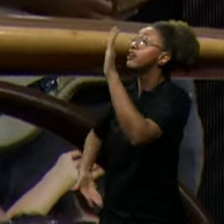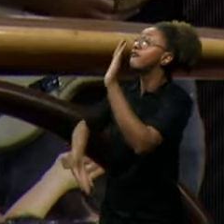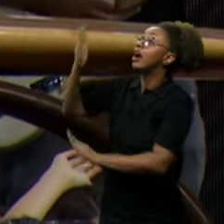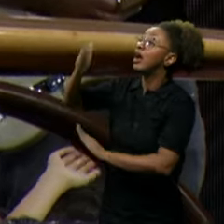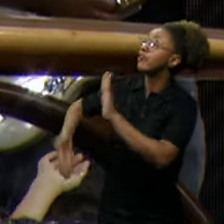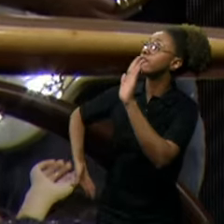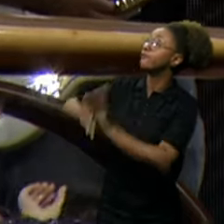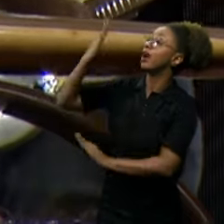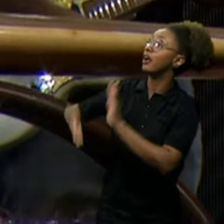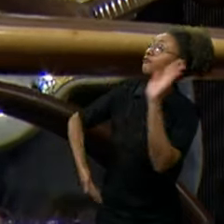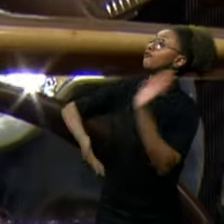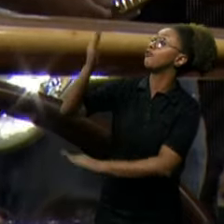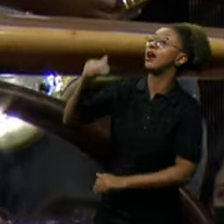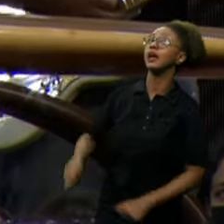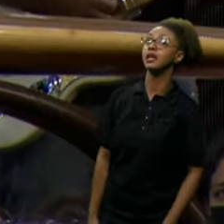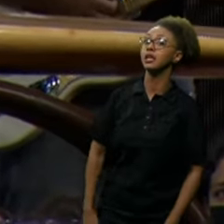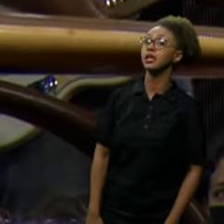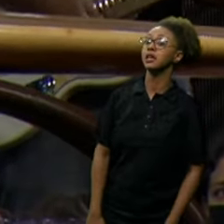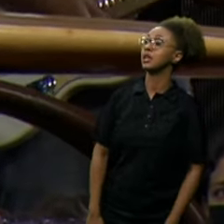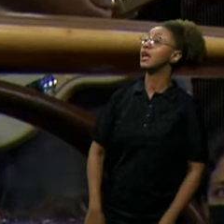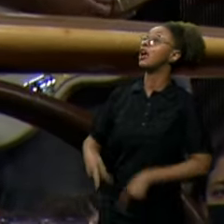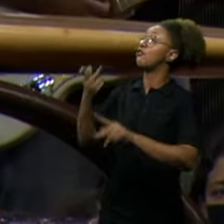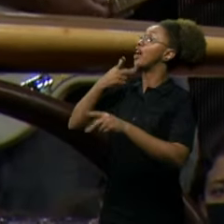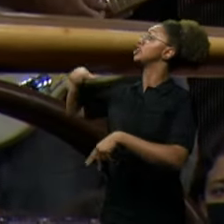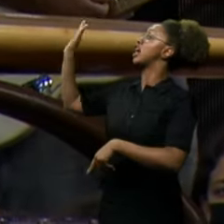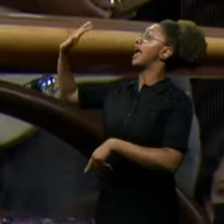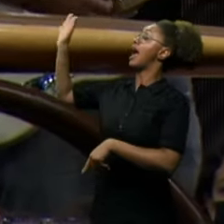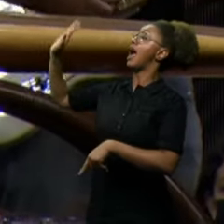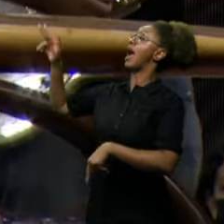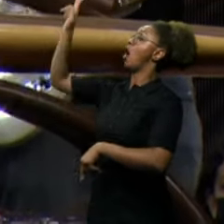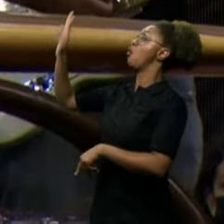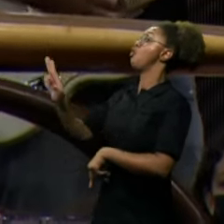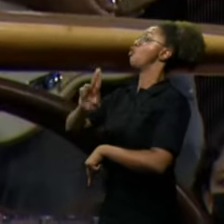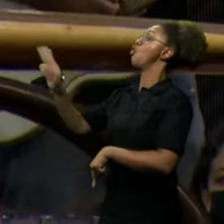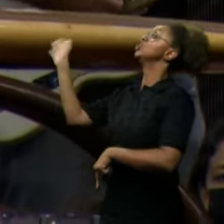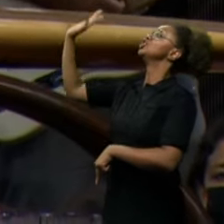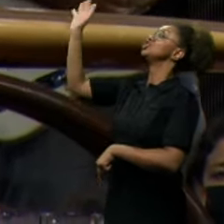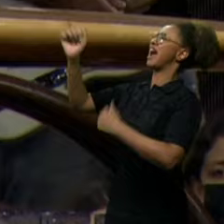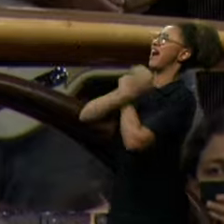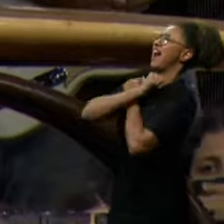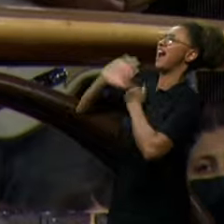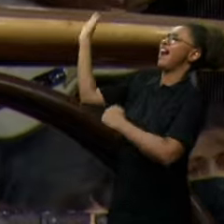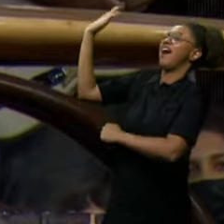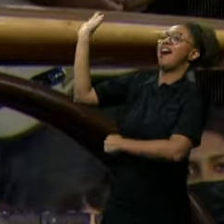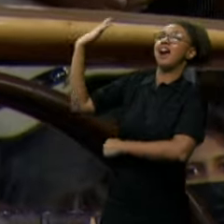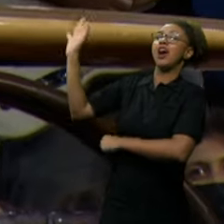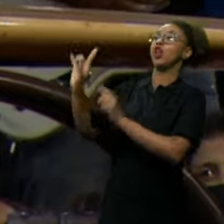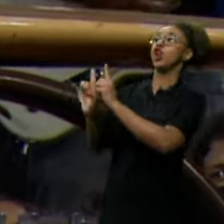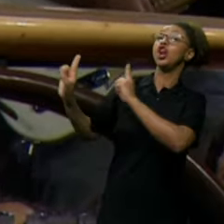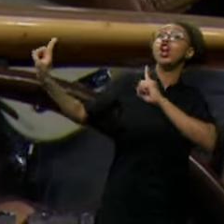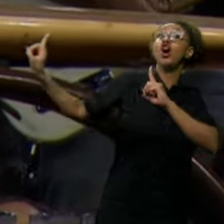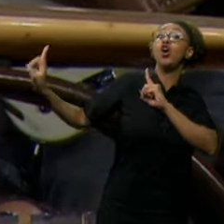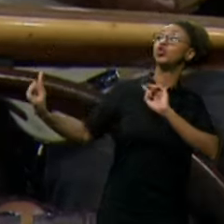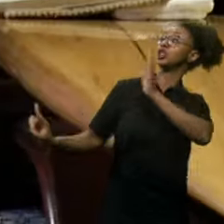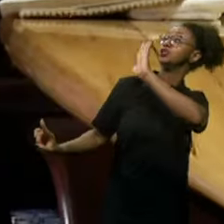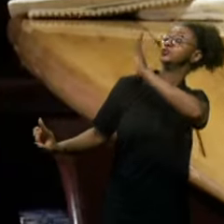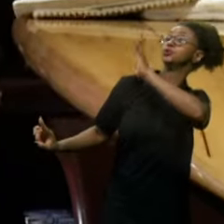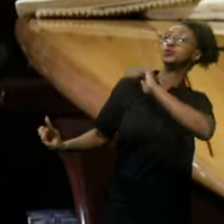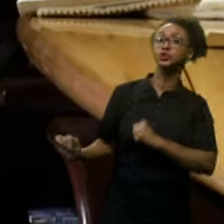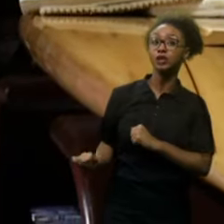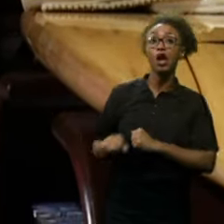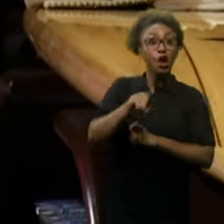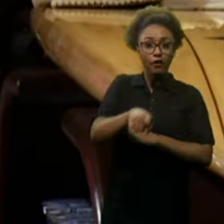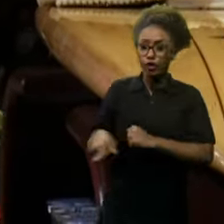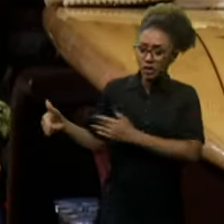passa manda tchau de longe perto de longe um abraço de longe você está numa caminhada